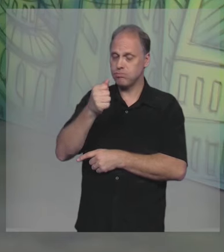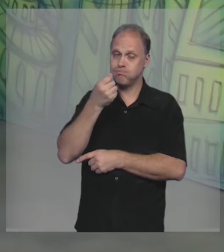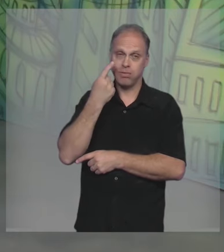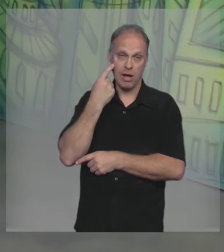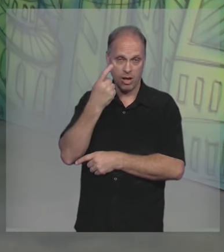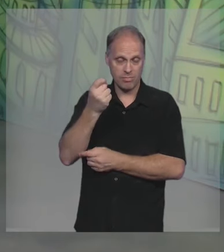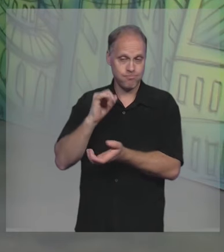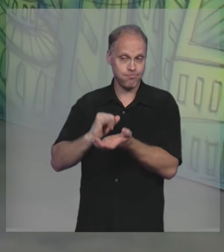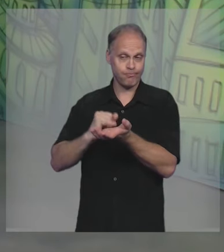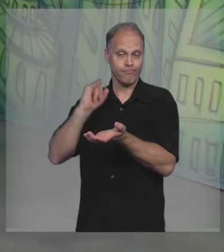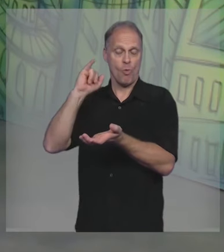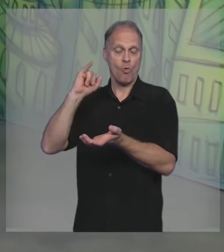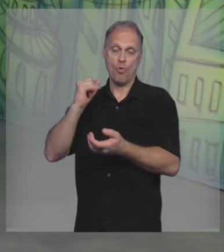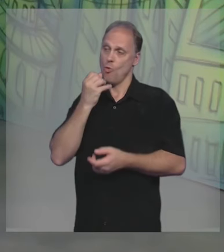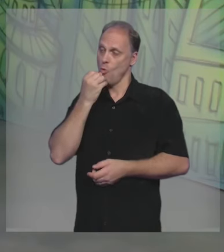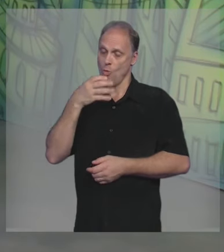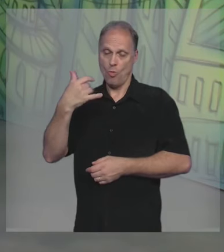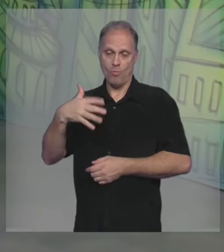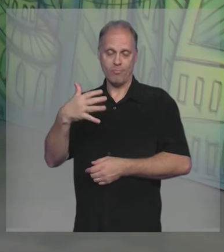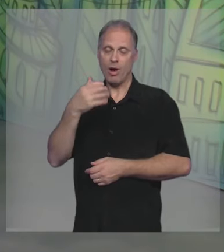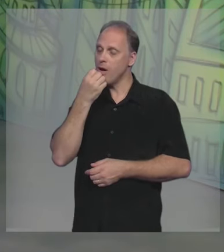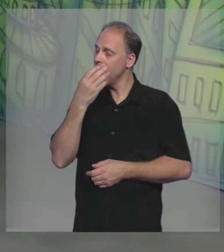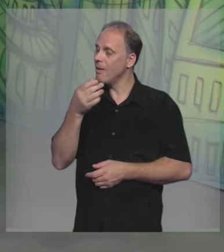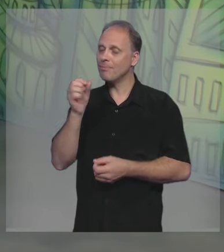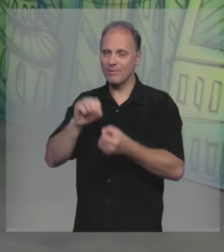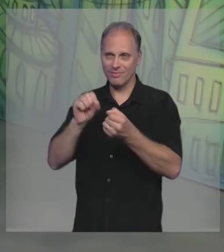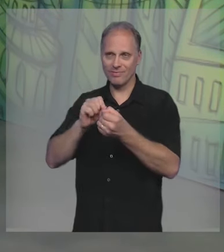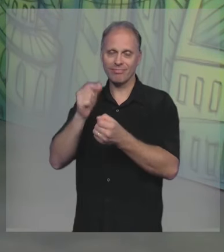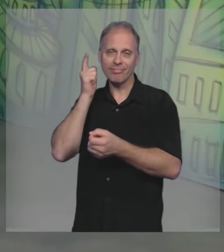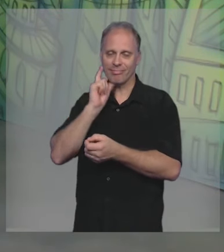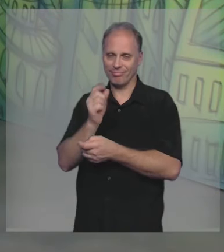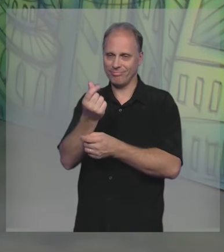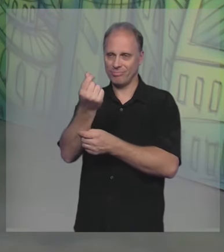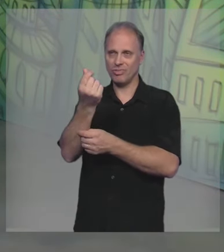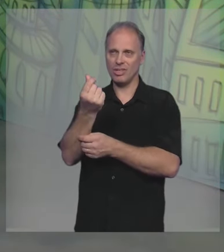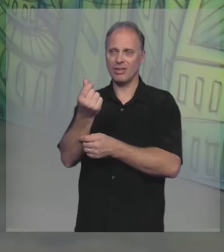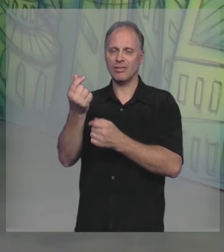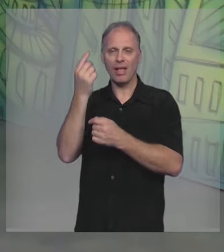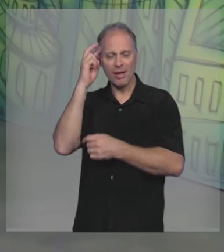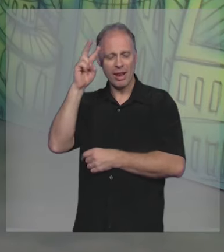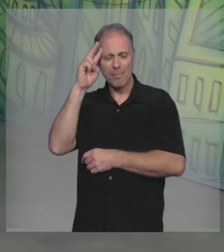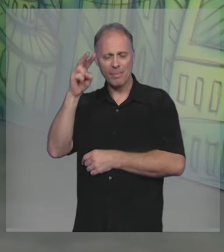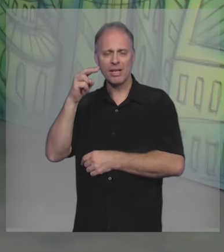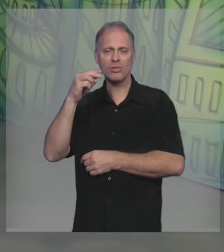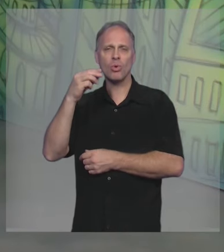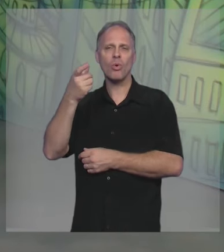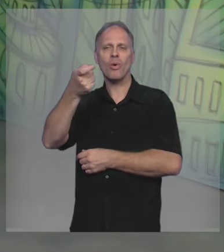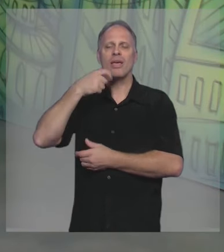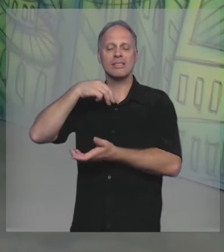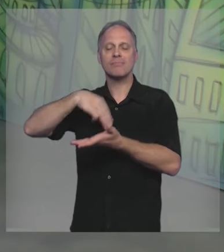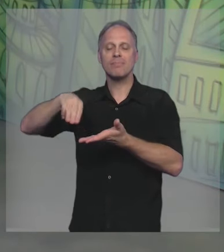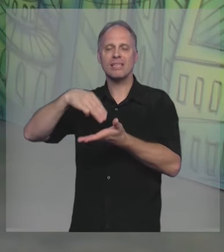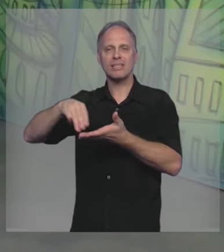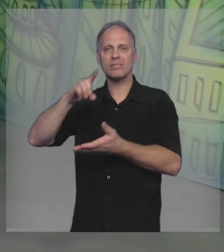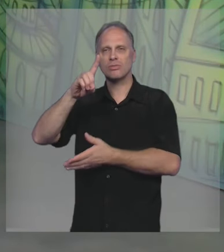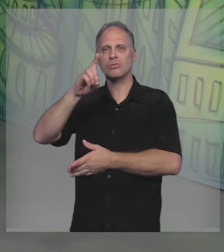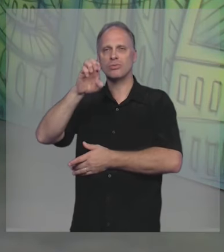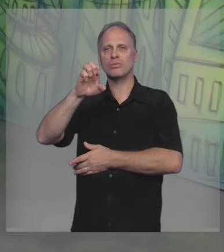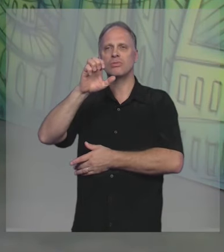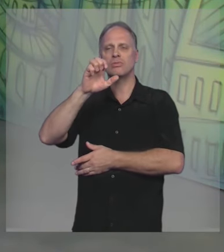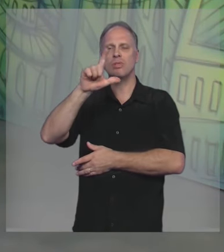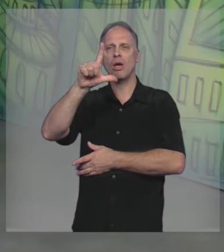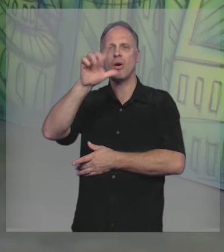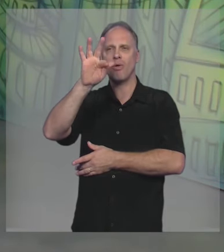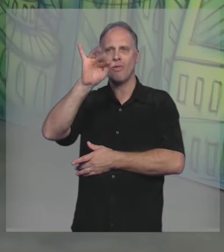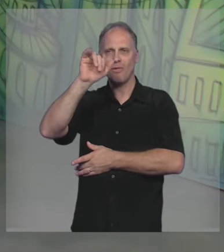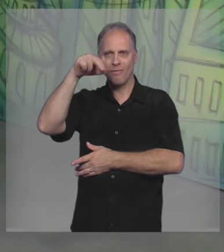atrativas, né? Exato. Todos os mercados vai ter risco. Lembrando ex-ministro Delfim Neto, eu lembro que ele falou que o Brasil é um